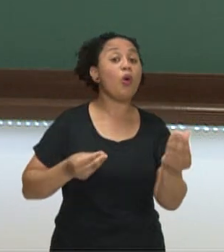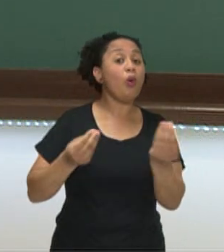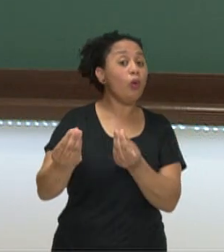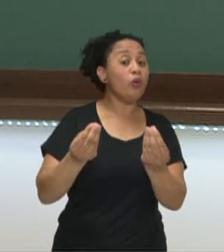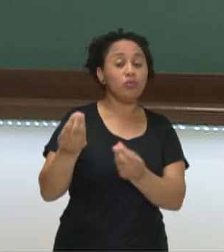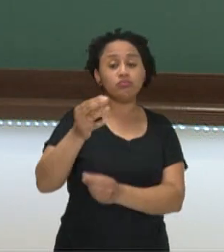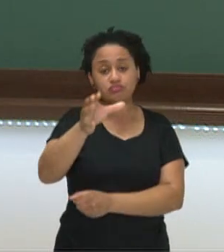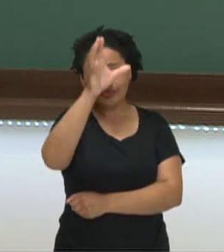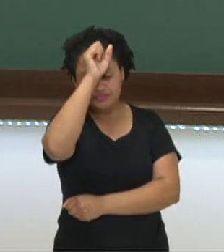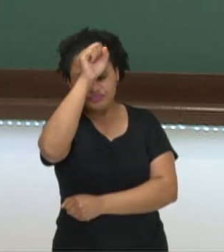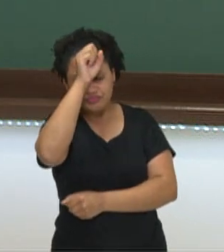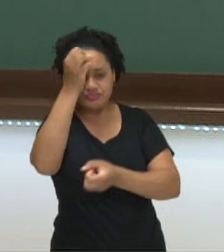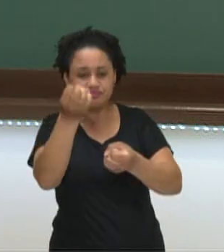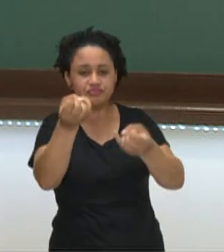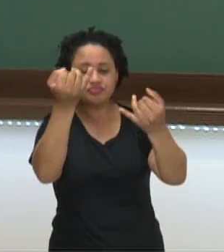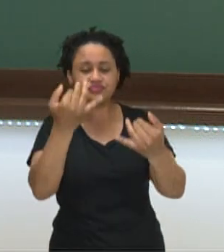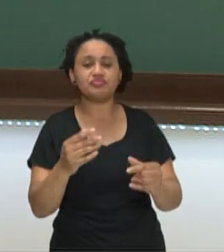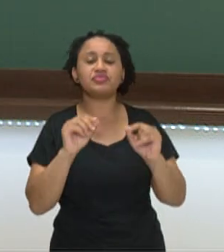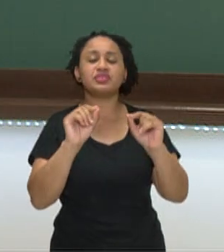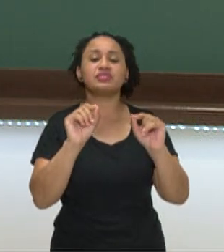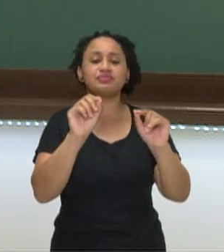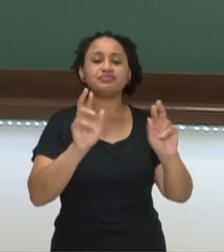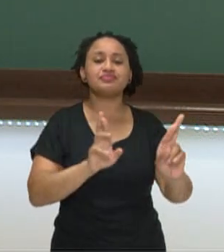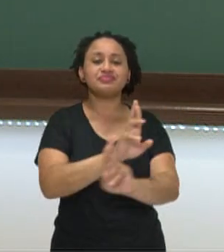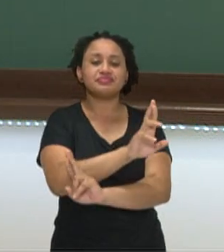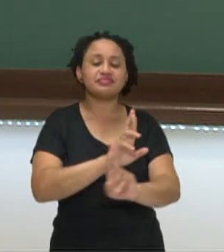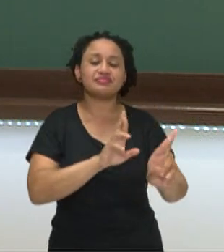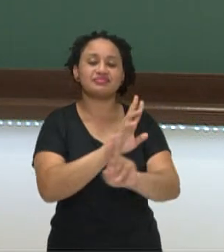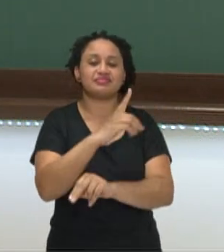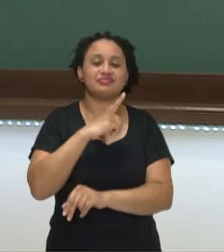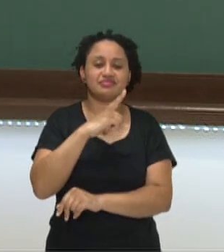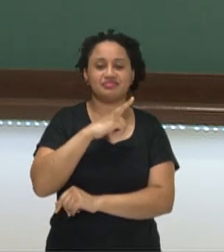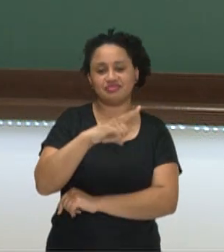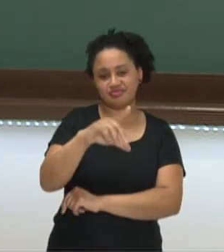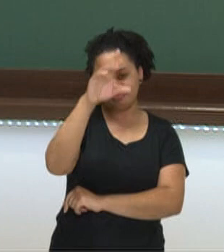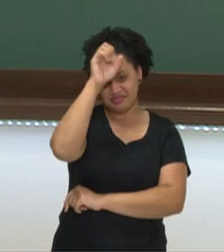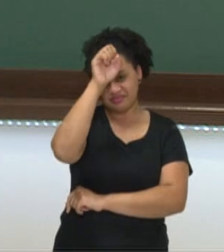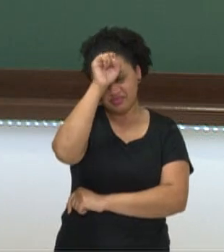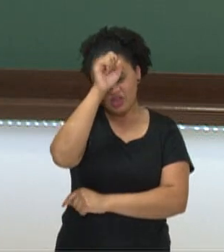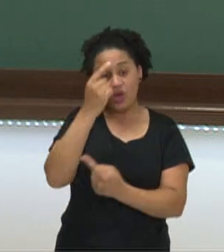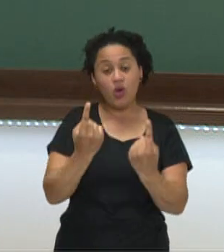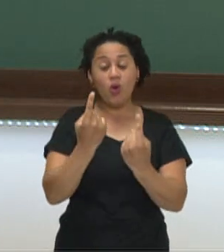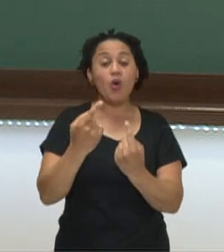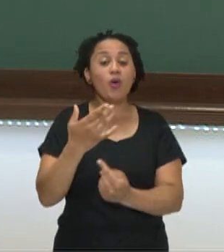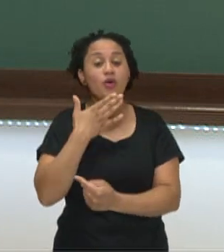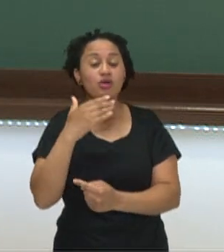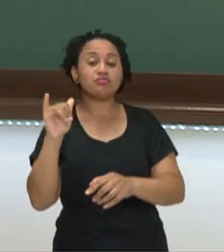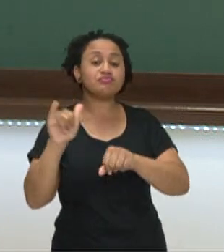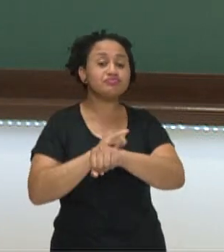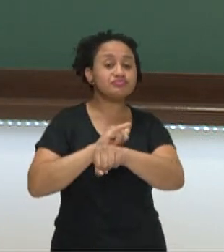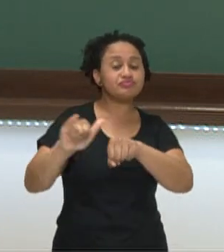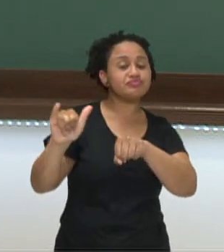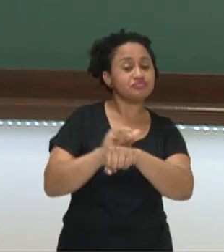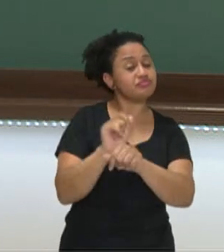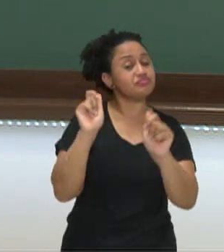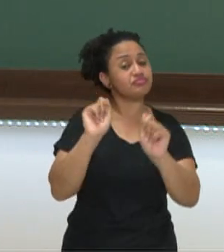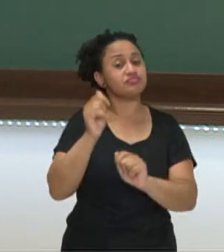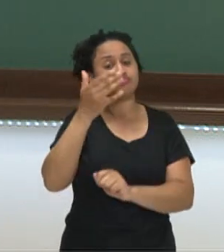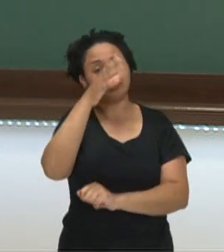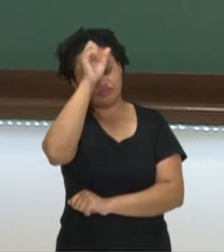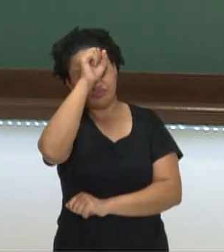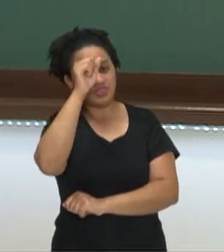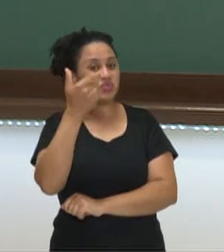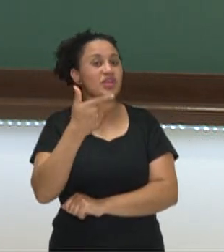né? Falar um pouquinho aí dessa relação da aprendizagem, né? Qual a melhor estratégia para eu aprender? Não há uma